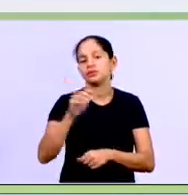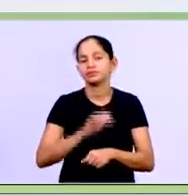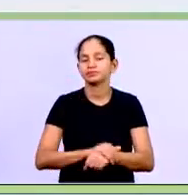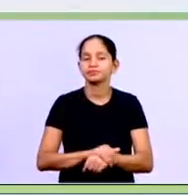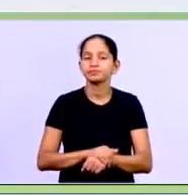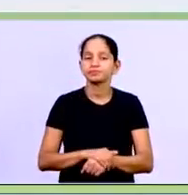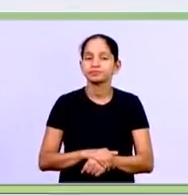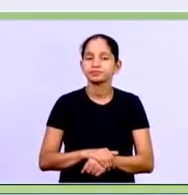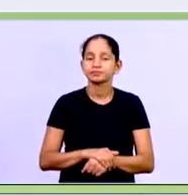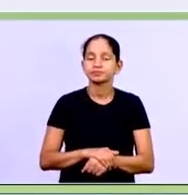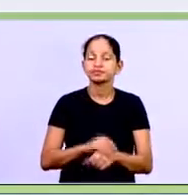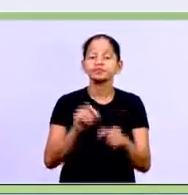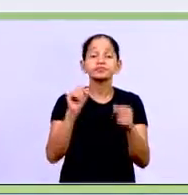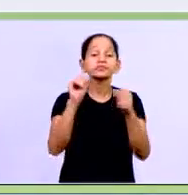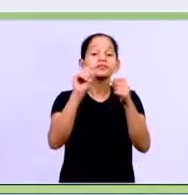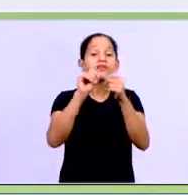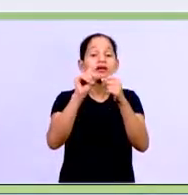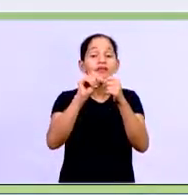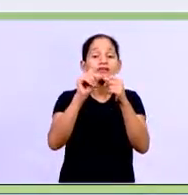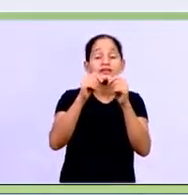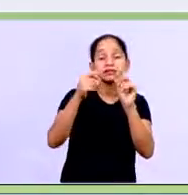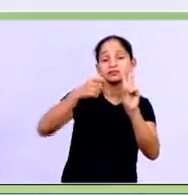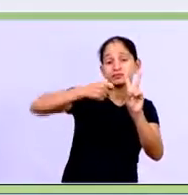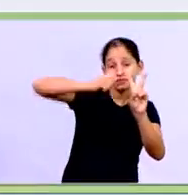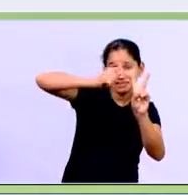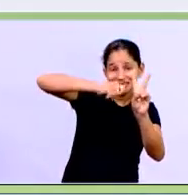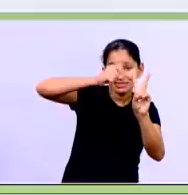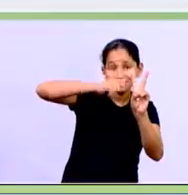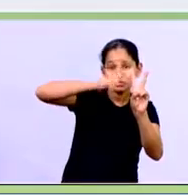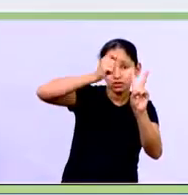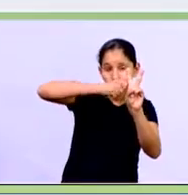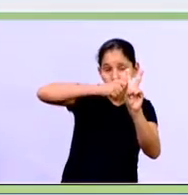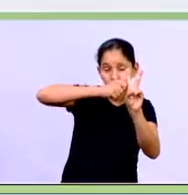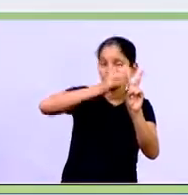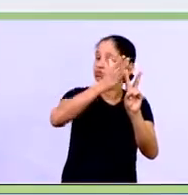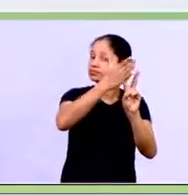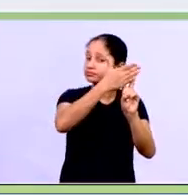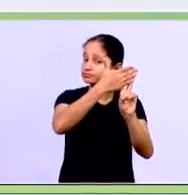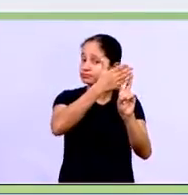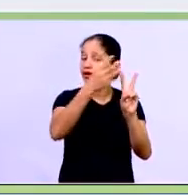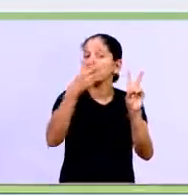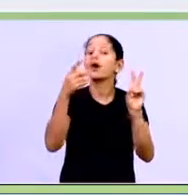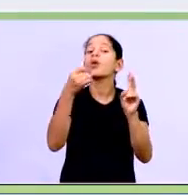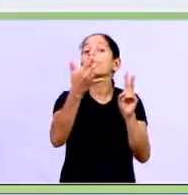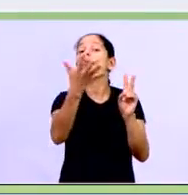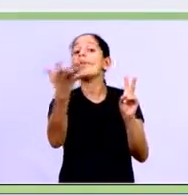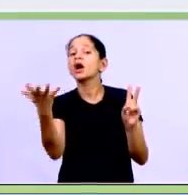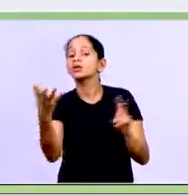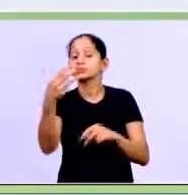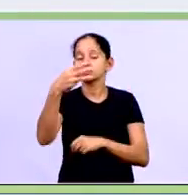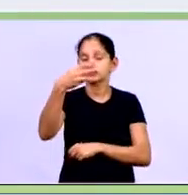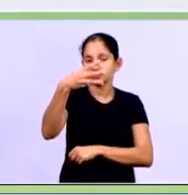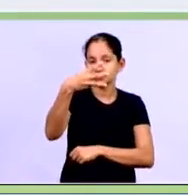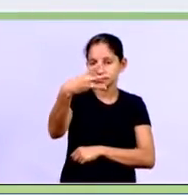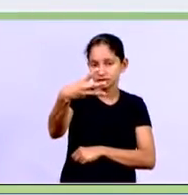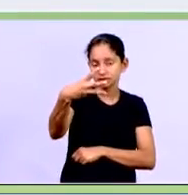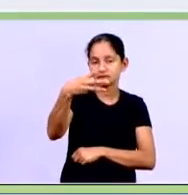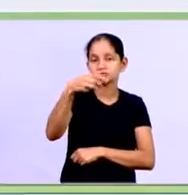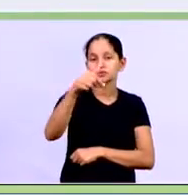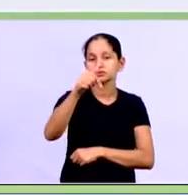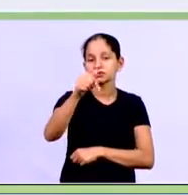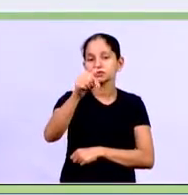R$70. E o meu pagamento, ok? O meu pagamento vai ser de 300